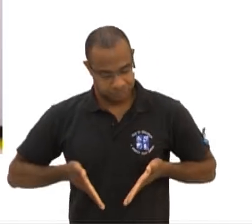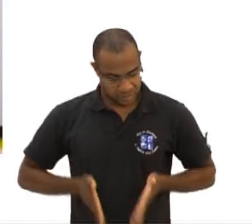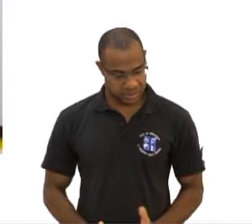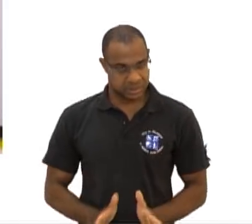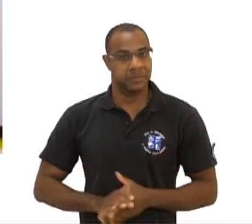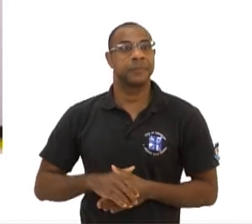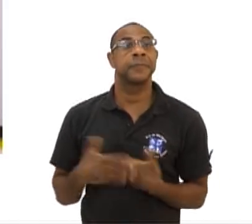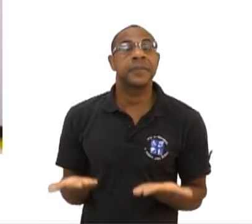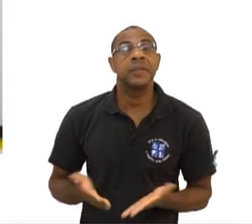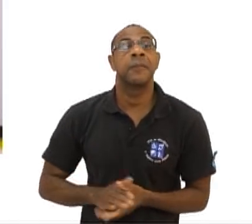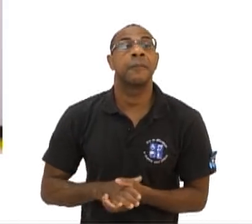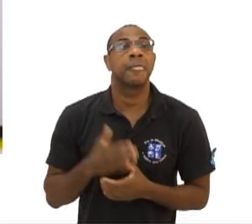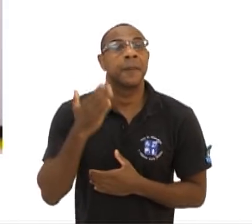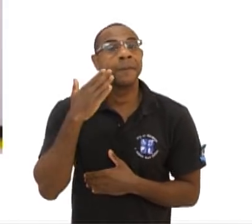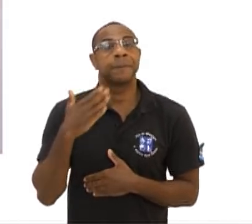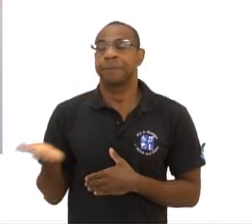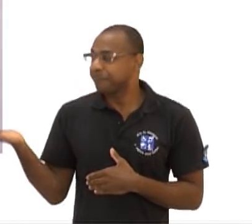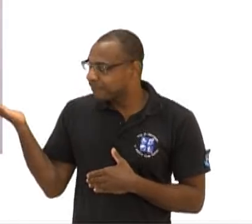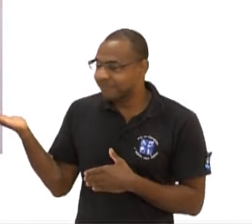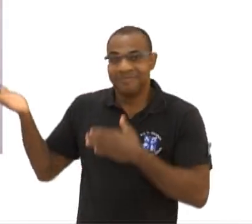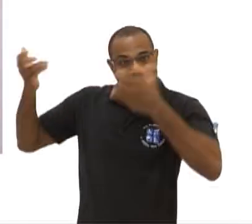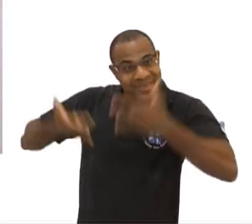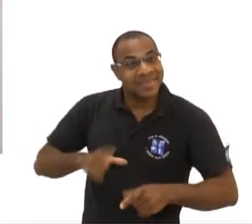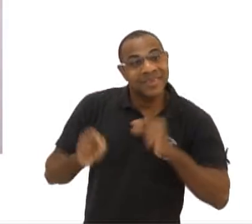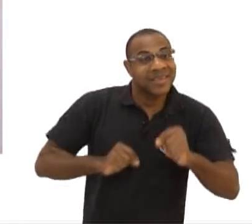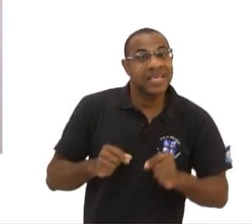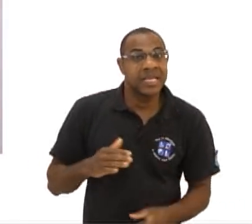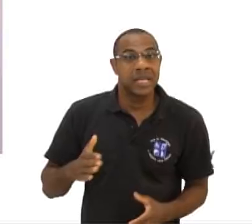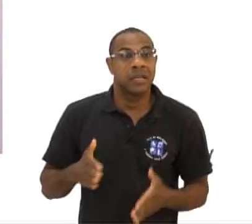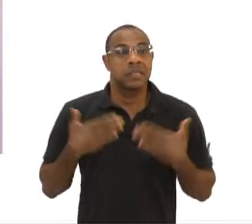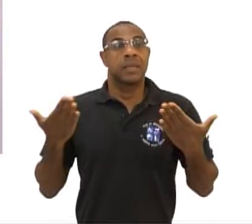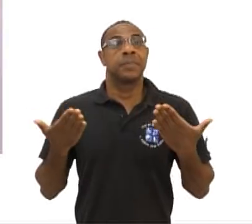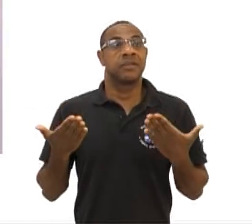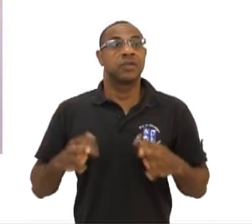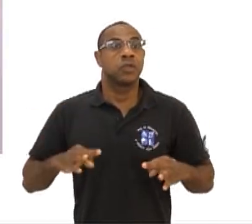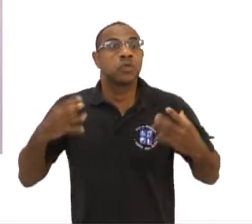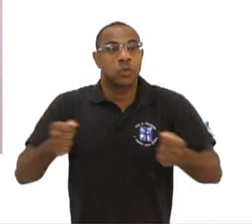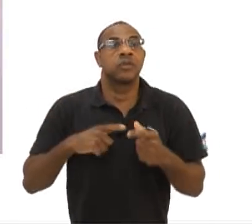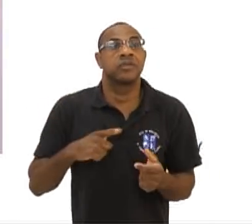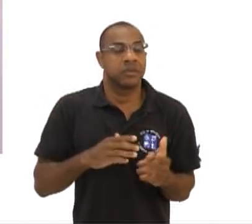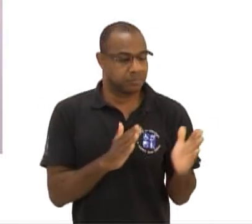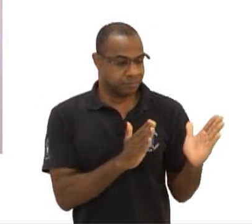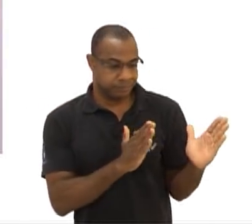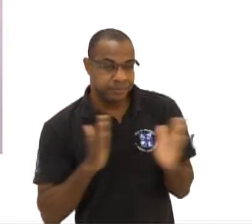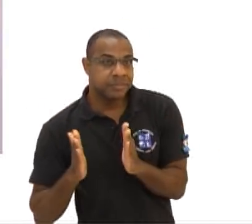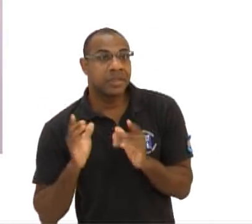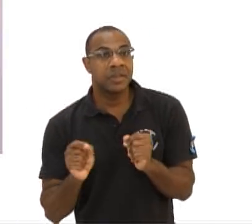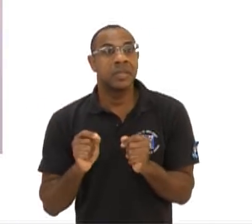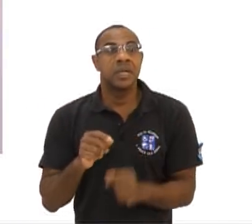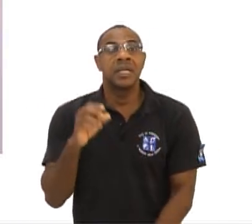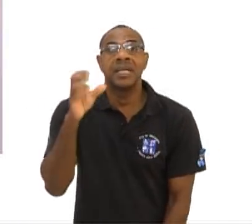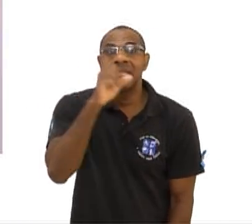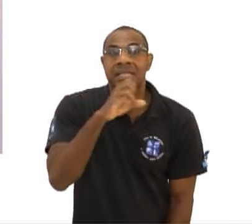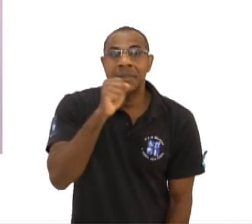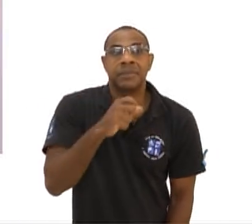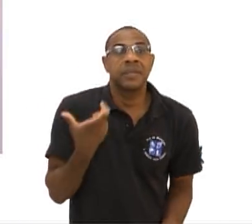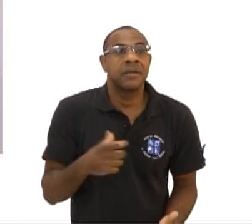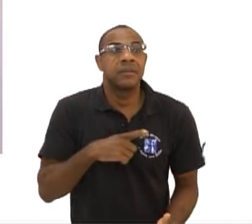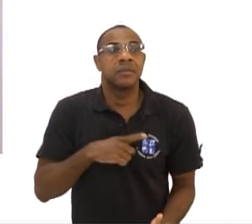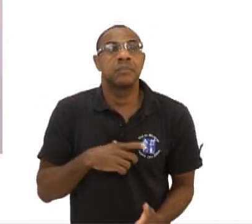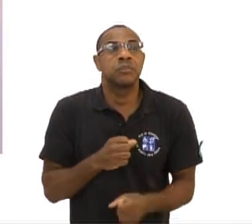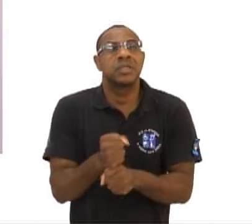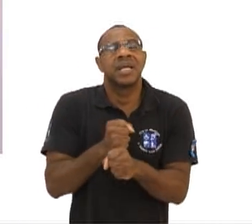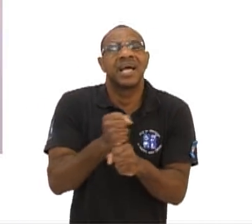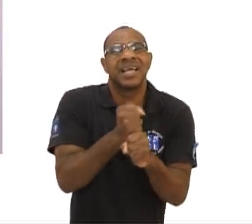ritual chamado de dar o nome. De repente, todos abriram passagem, porque um sábio que estava há muitos